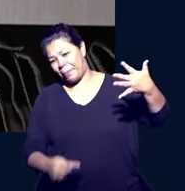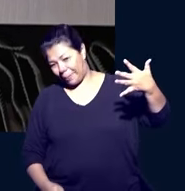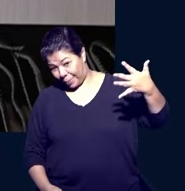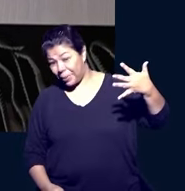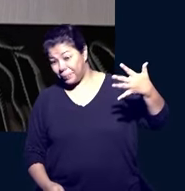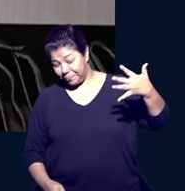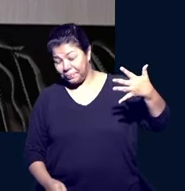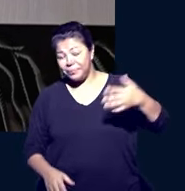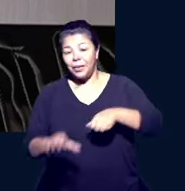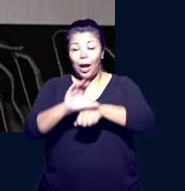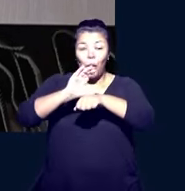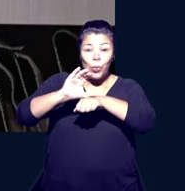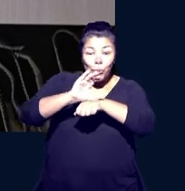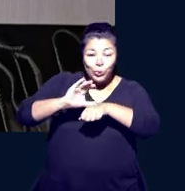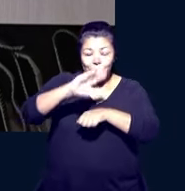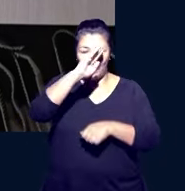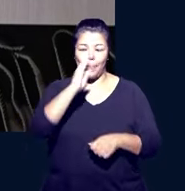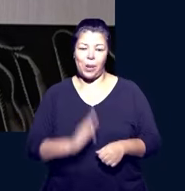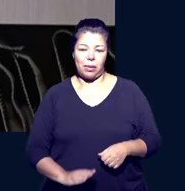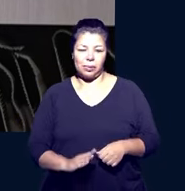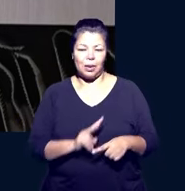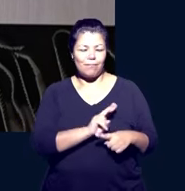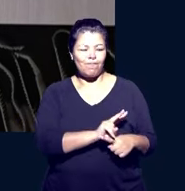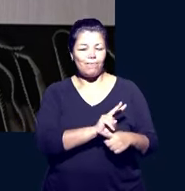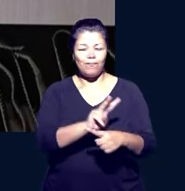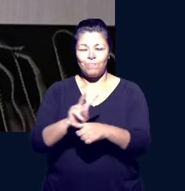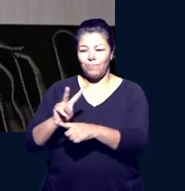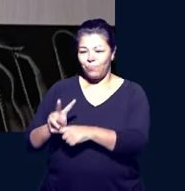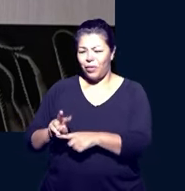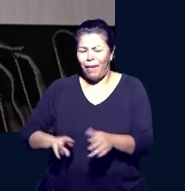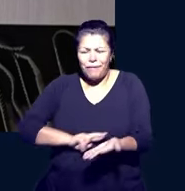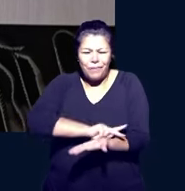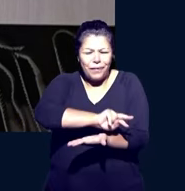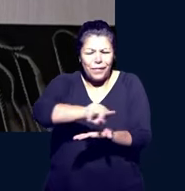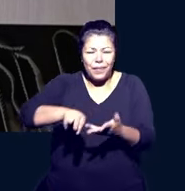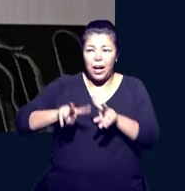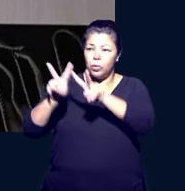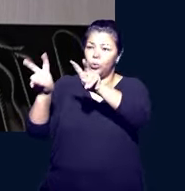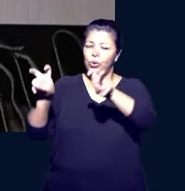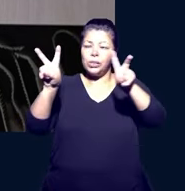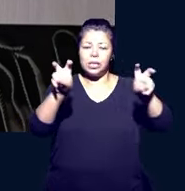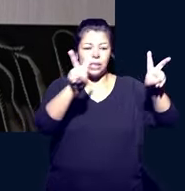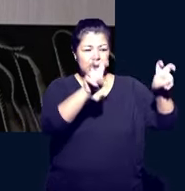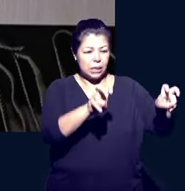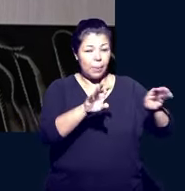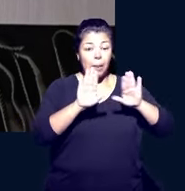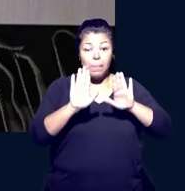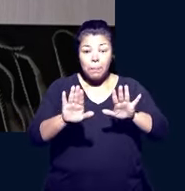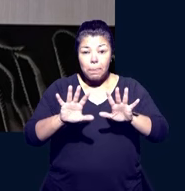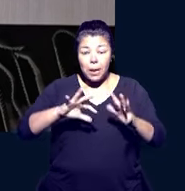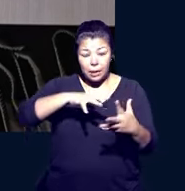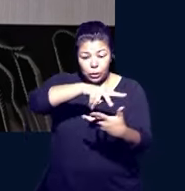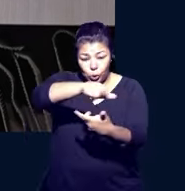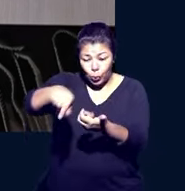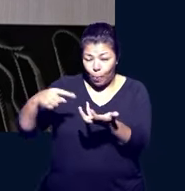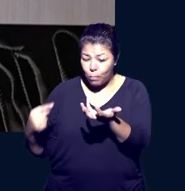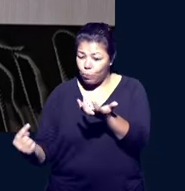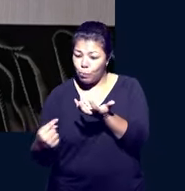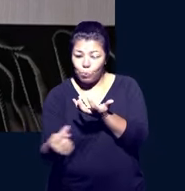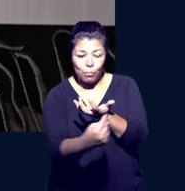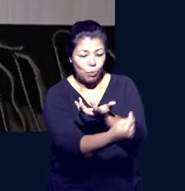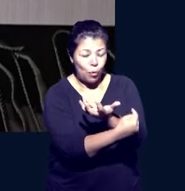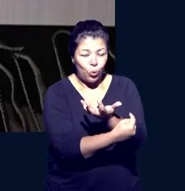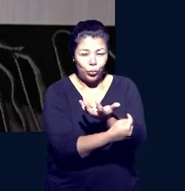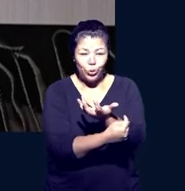modo que a Constituição Brasileira cuida de muitos temas que em outras partes do mundo são Deixados para a